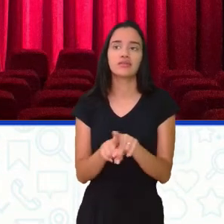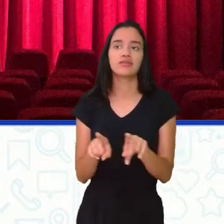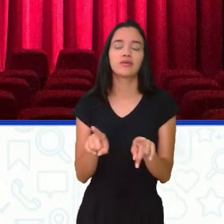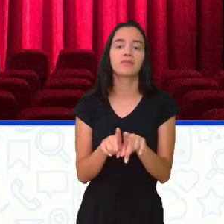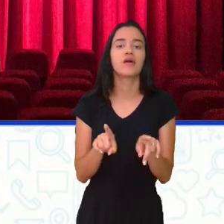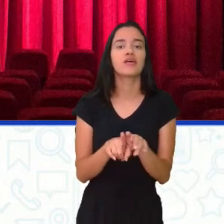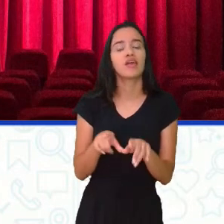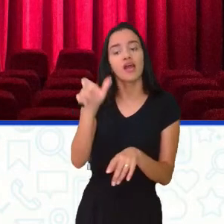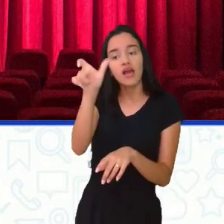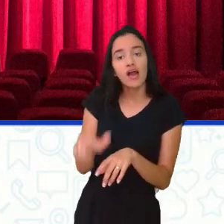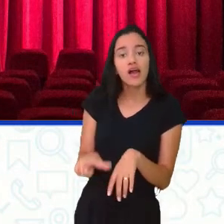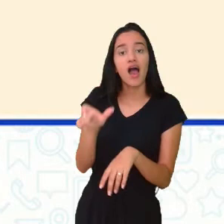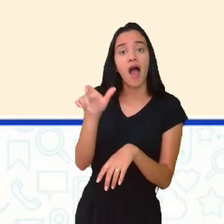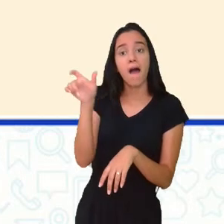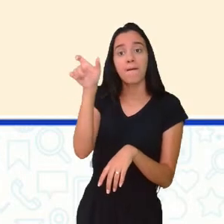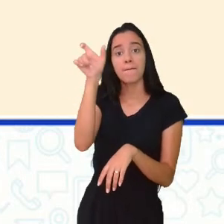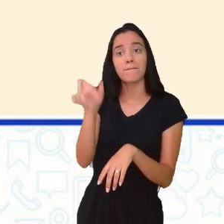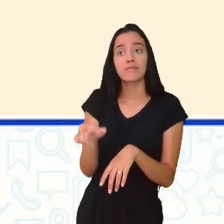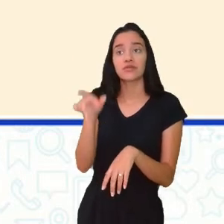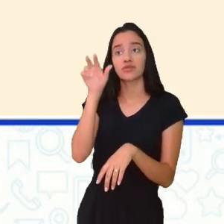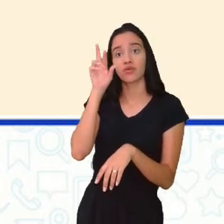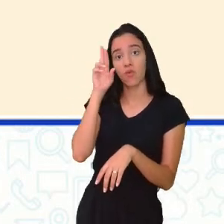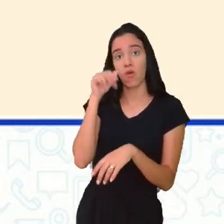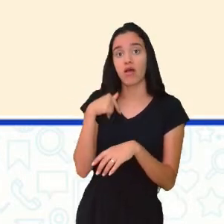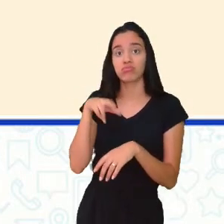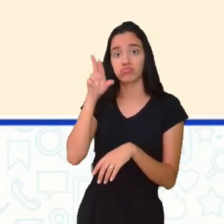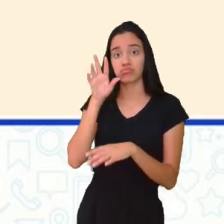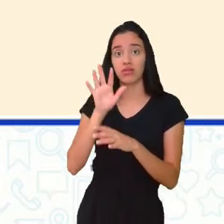intencionalidade do autor da peça teatral,